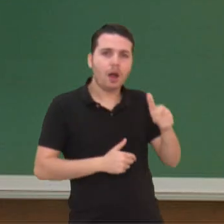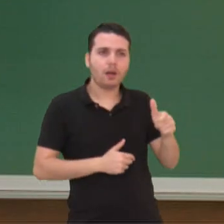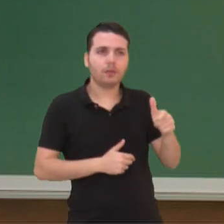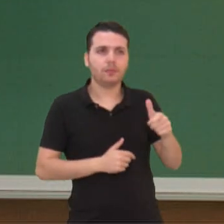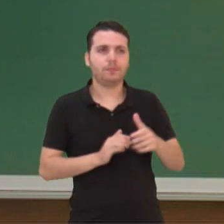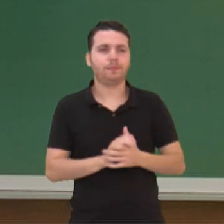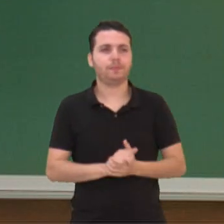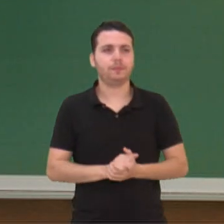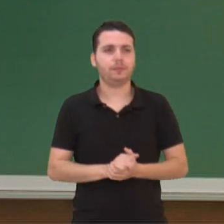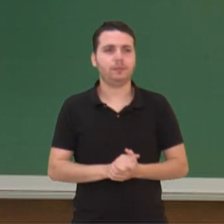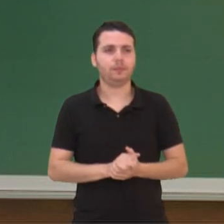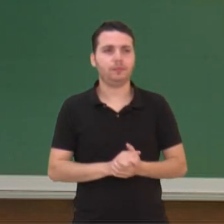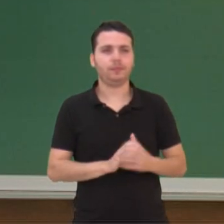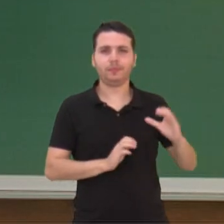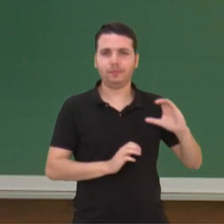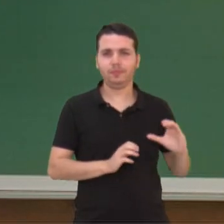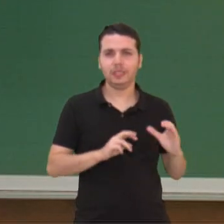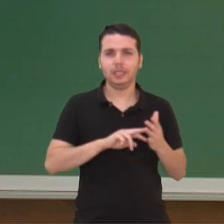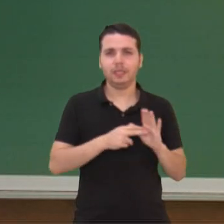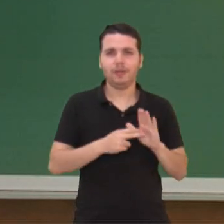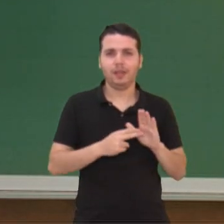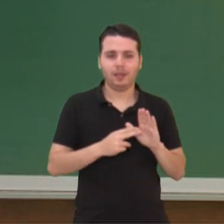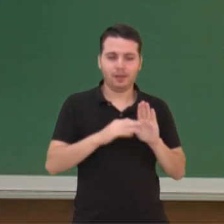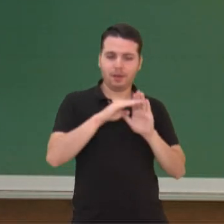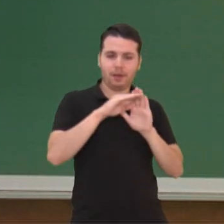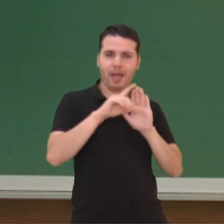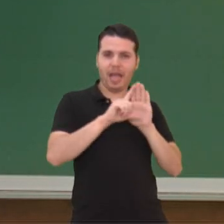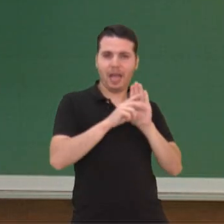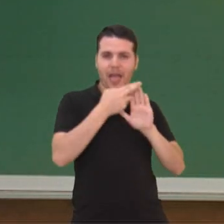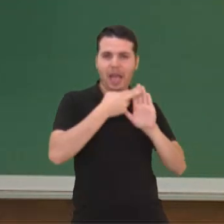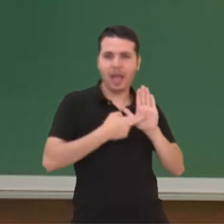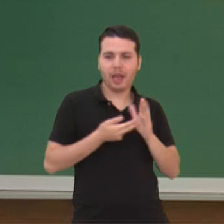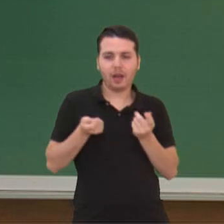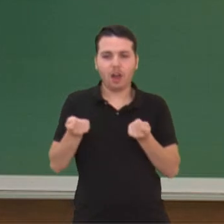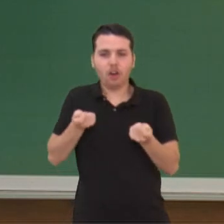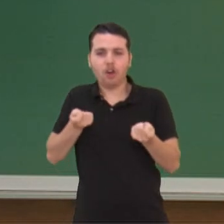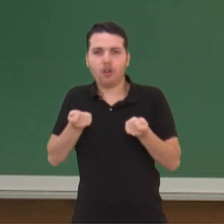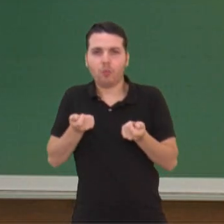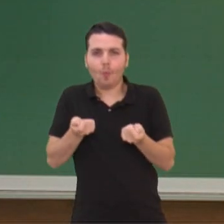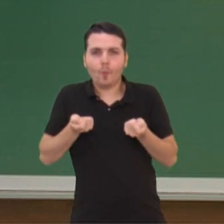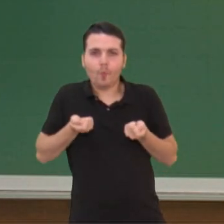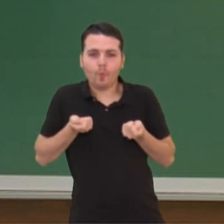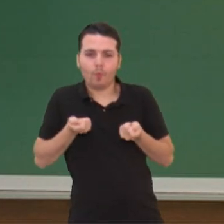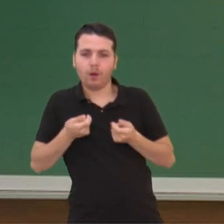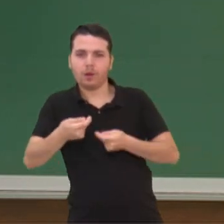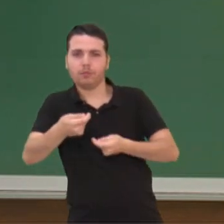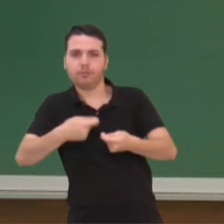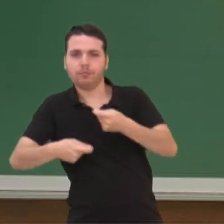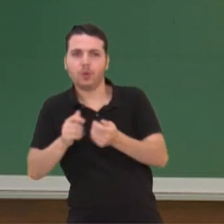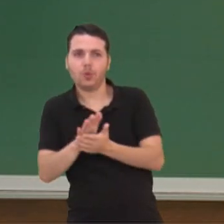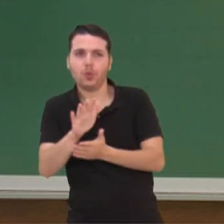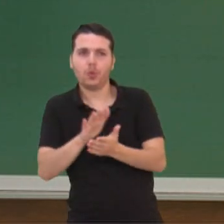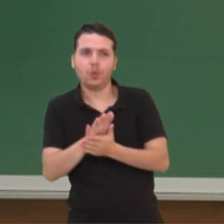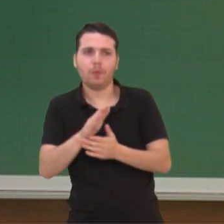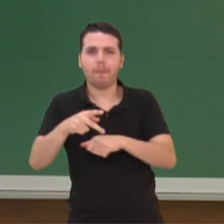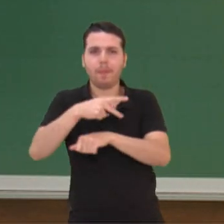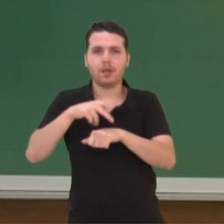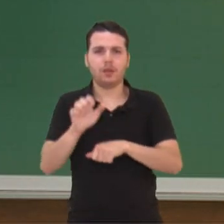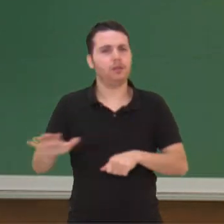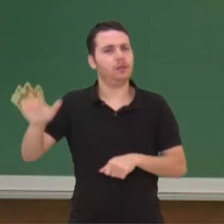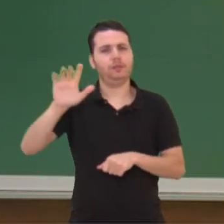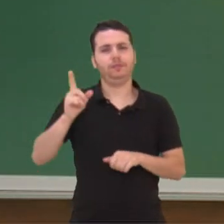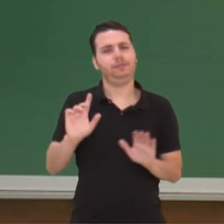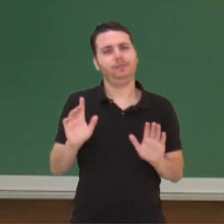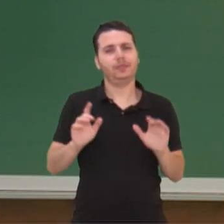da demanda, né? E da austeridade econômica dos países europeus, não, isso daí está relacionado lá, né, à Segunda Guerra Mundial,